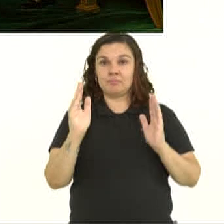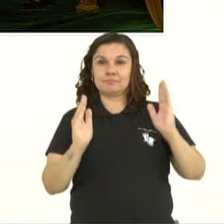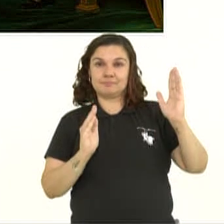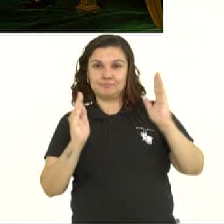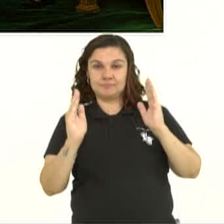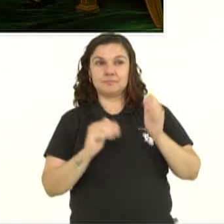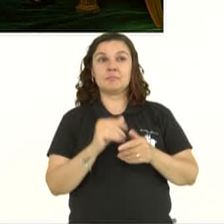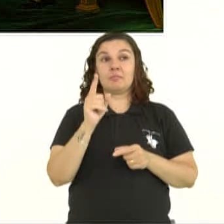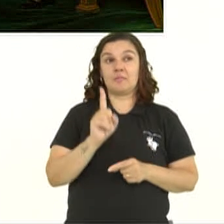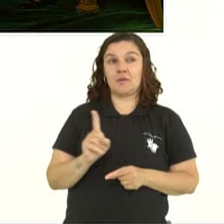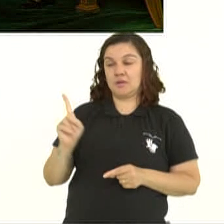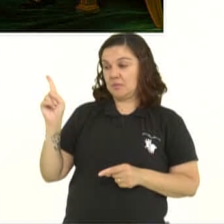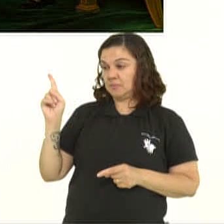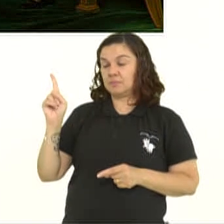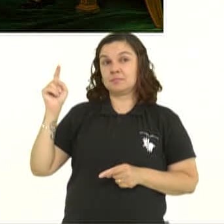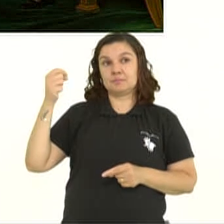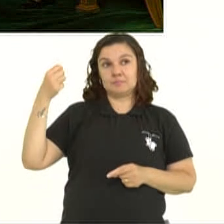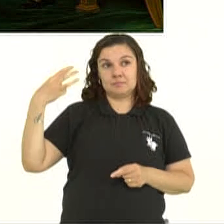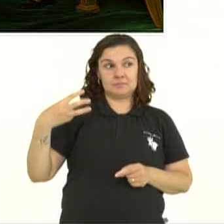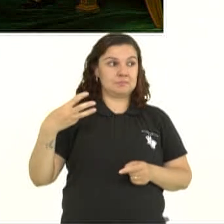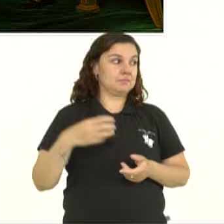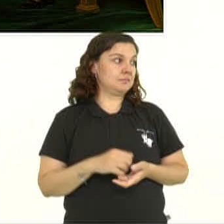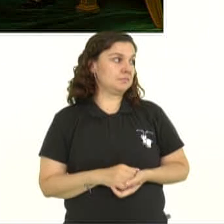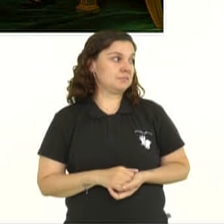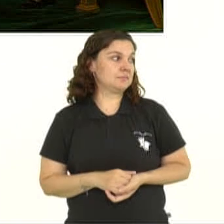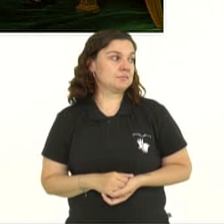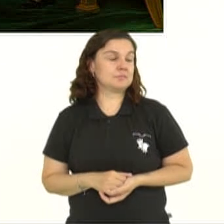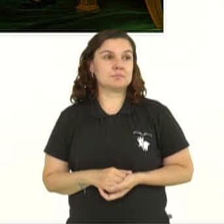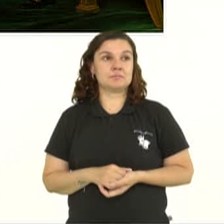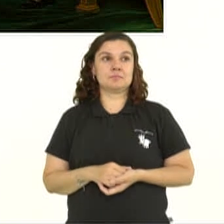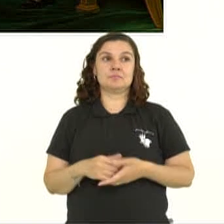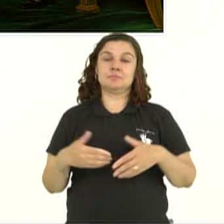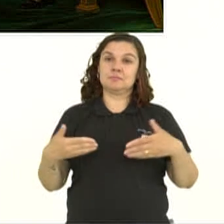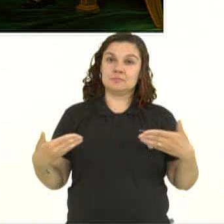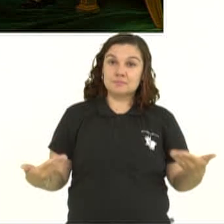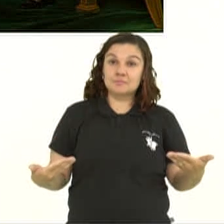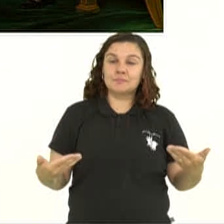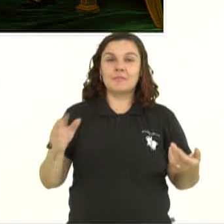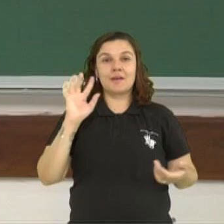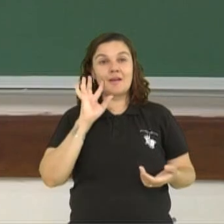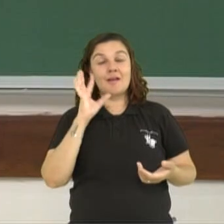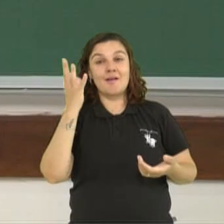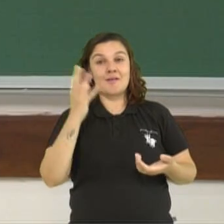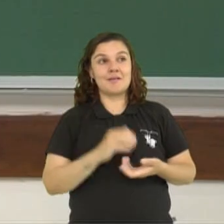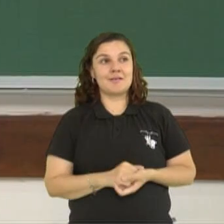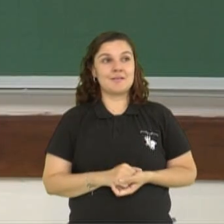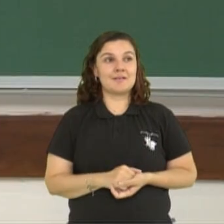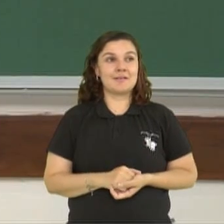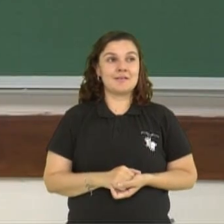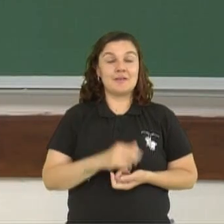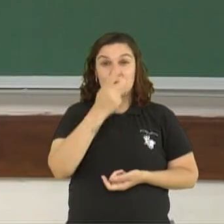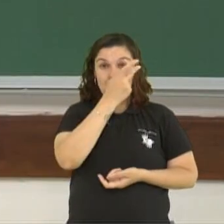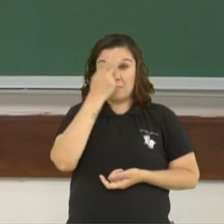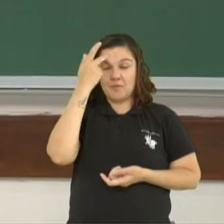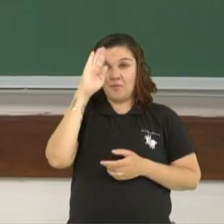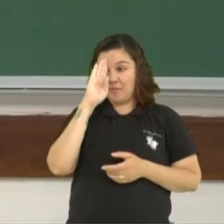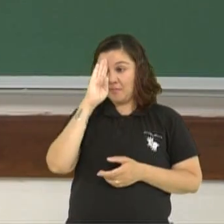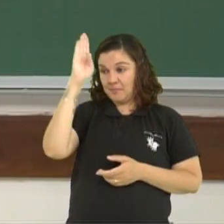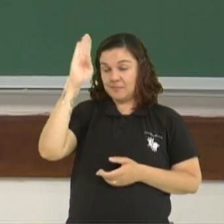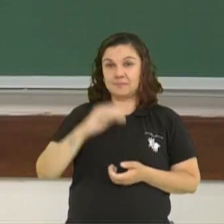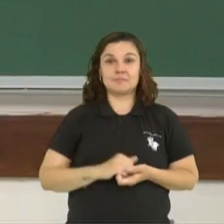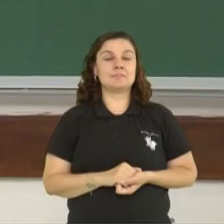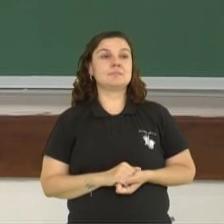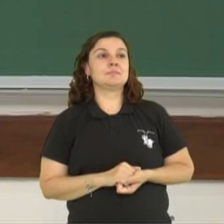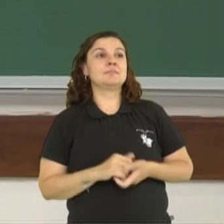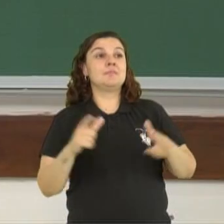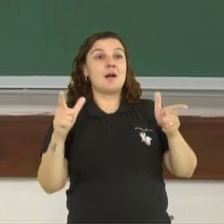iniciais, neoclassicismo, romantismo, realismo e expressionismo. O que acontece? Figura do homem é central. Nós temos